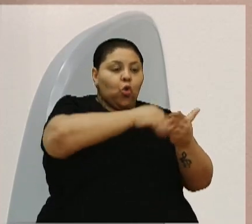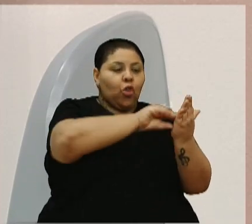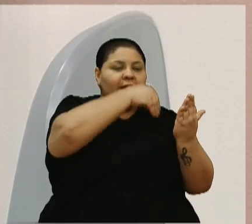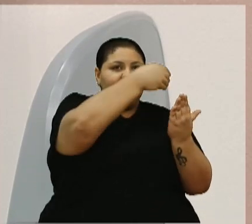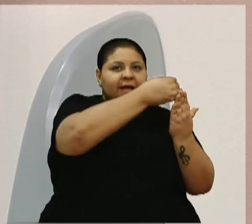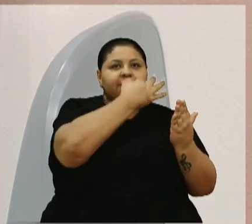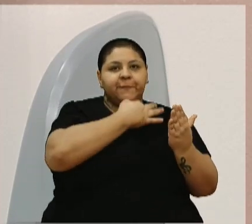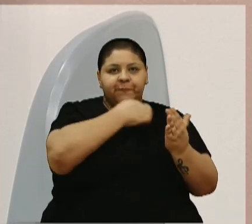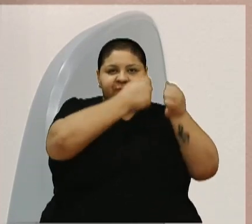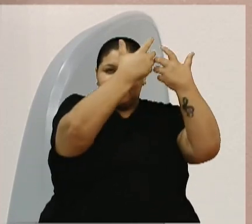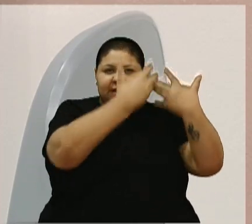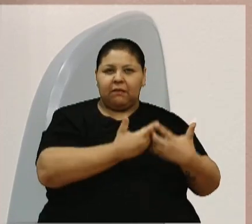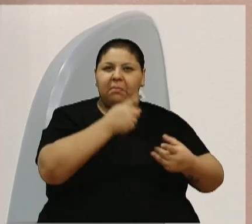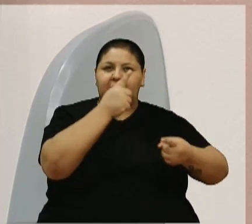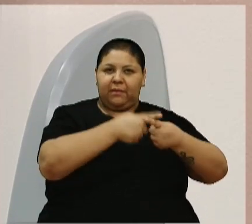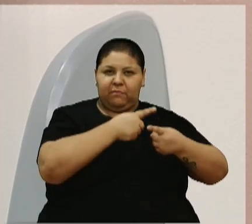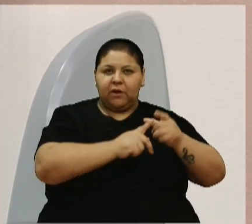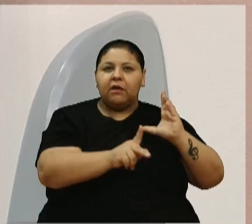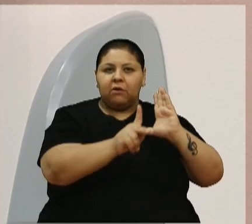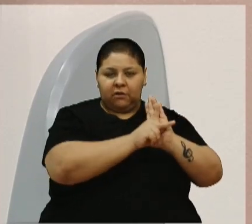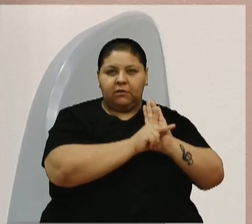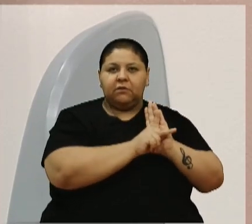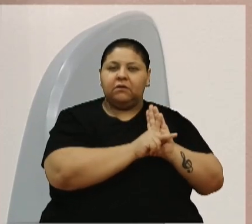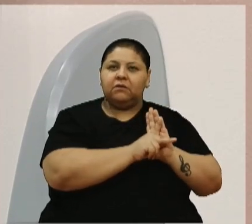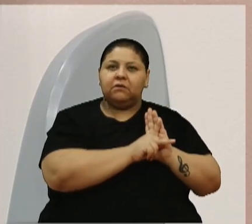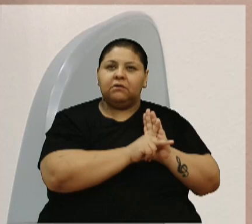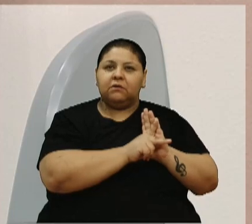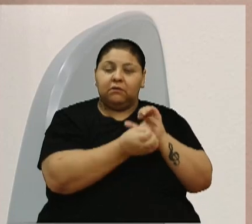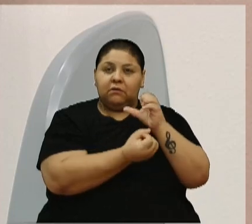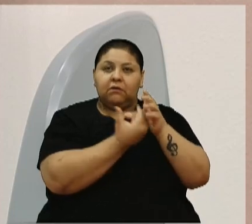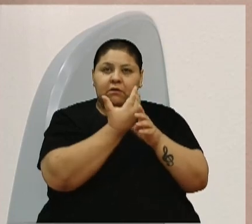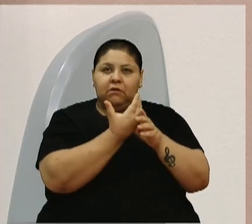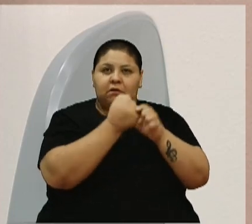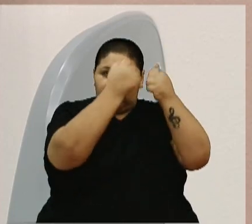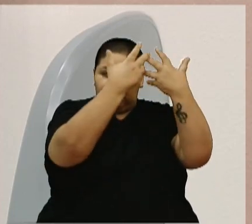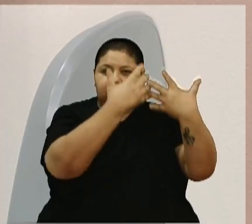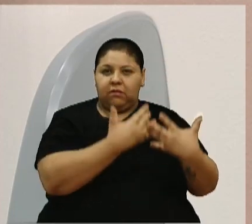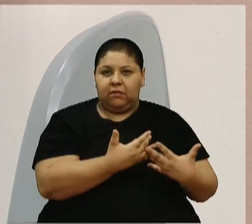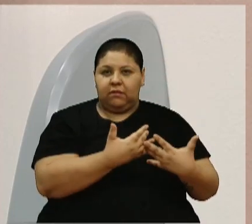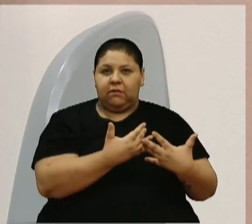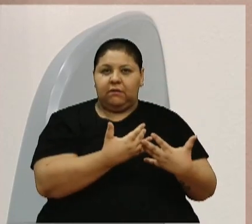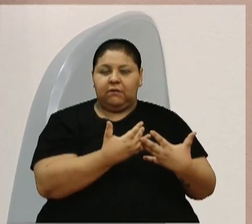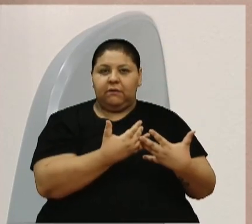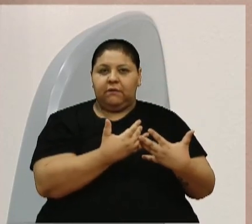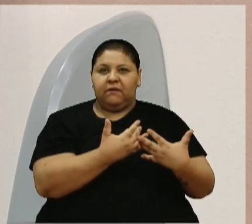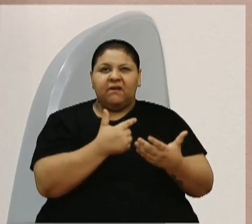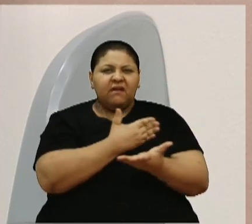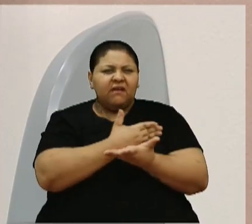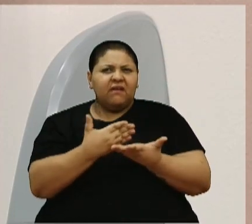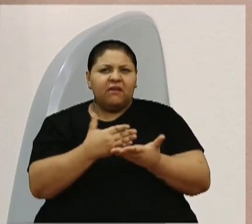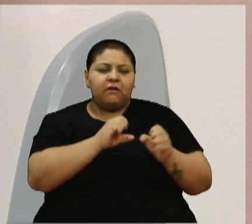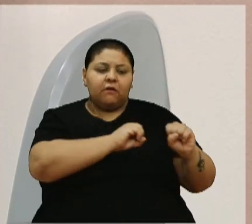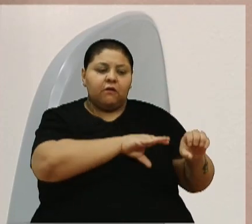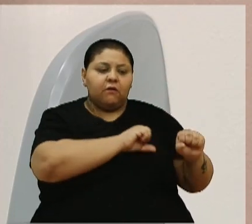Na exposição de motivos do projeto, o autor relata que, fundada em setembro